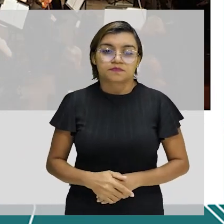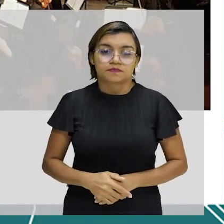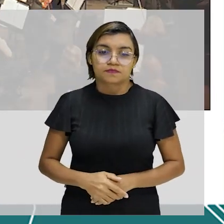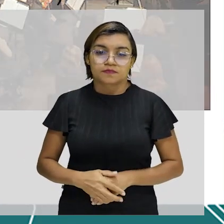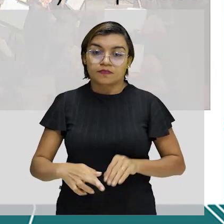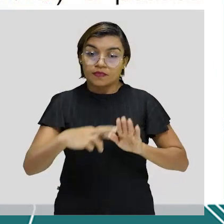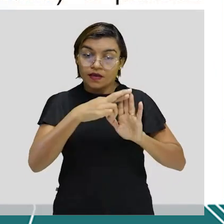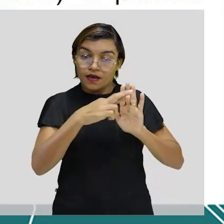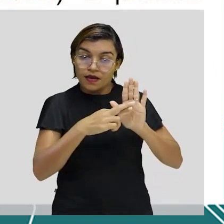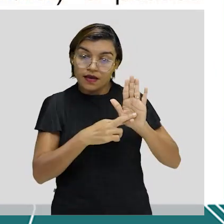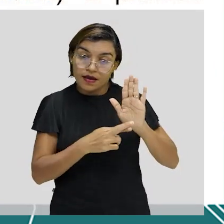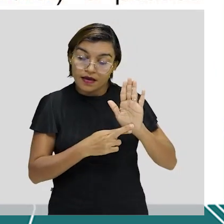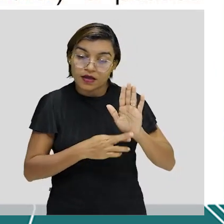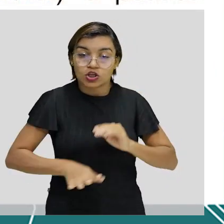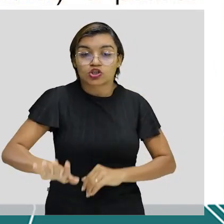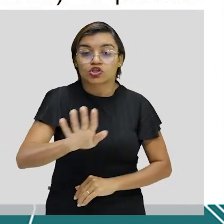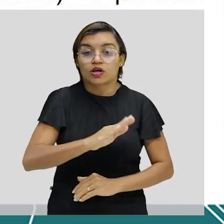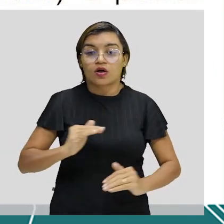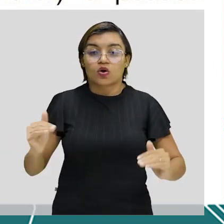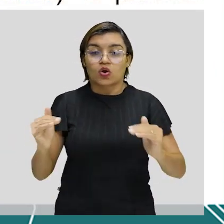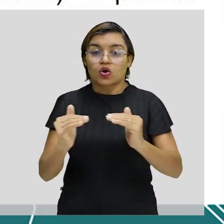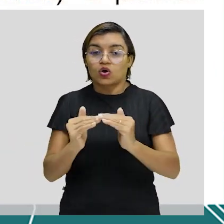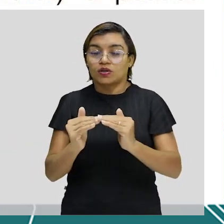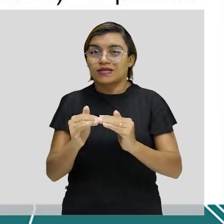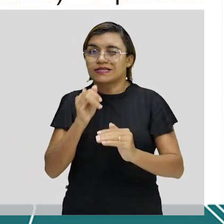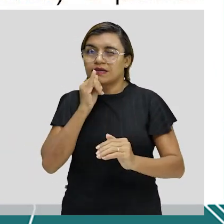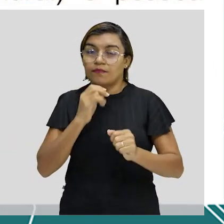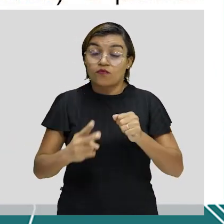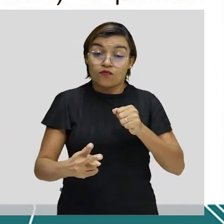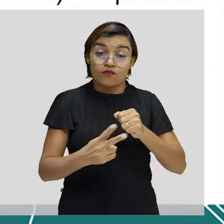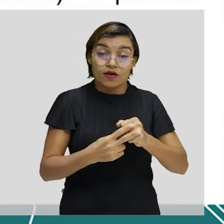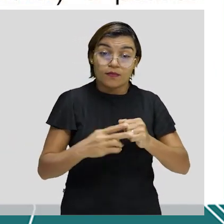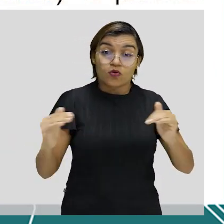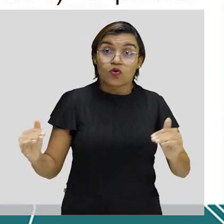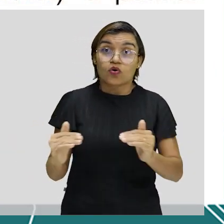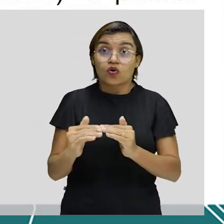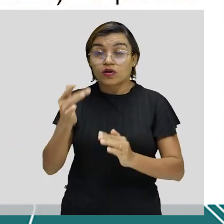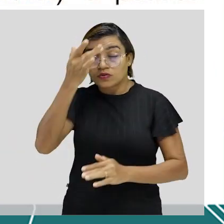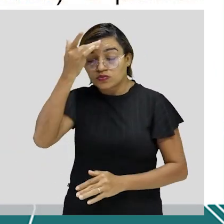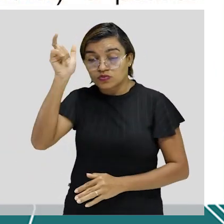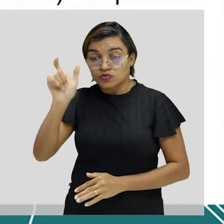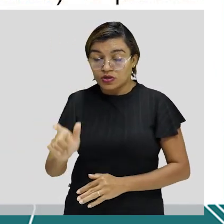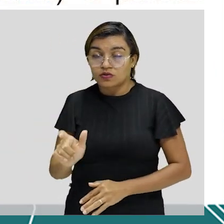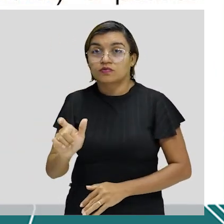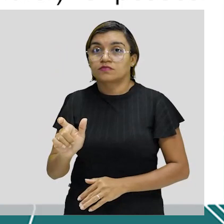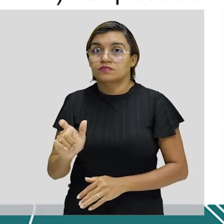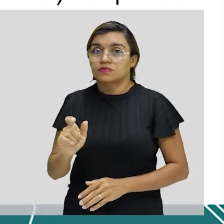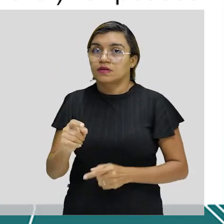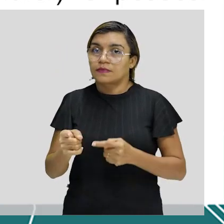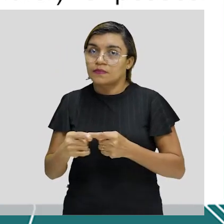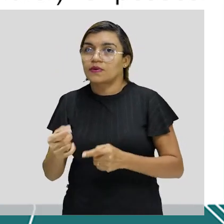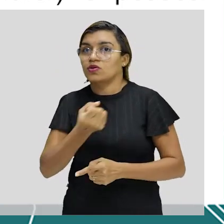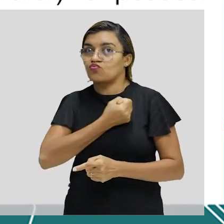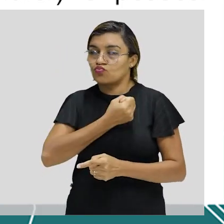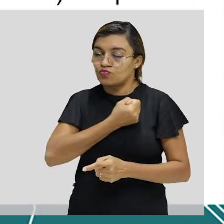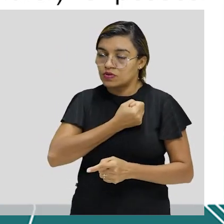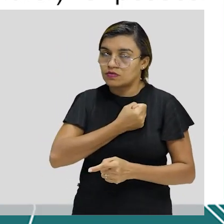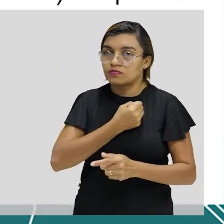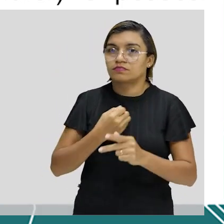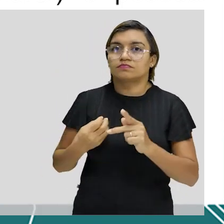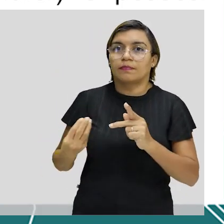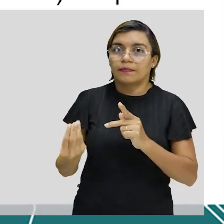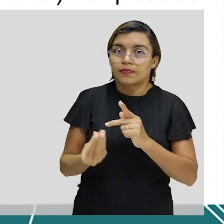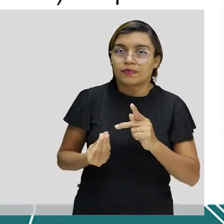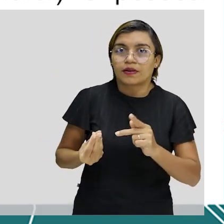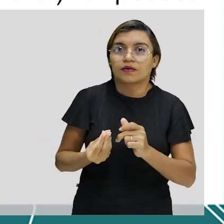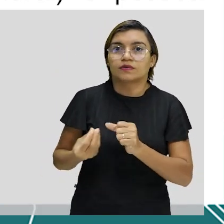Regra geral de concordância. Bom, o verbo vai concordar com o sujeito em número, singular e plural, que eu já disse,